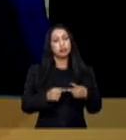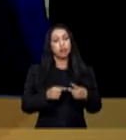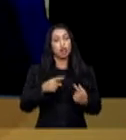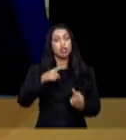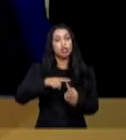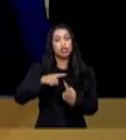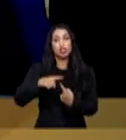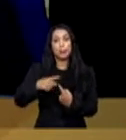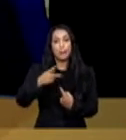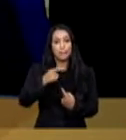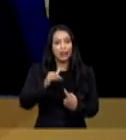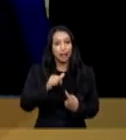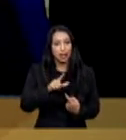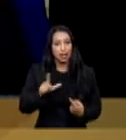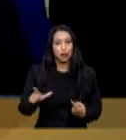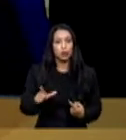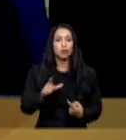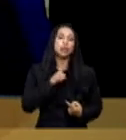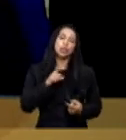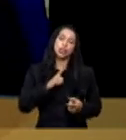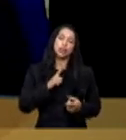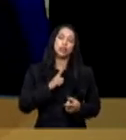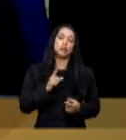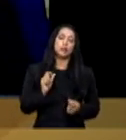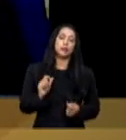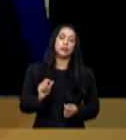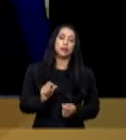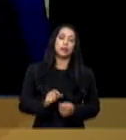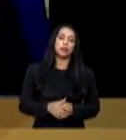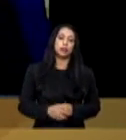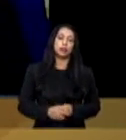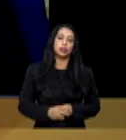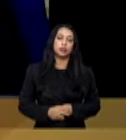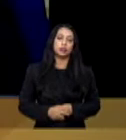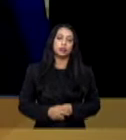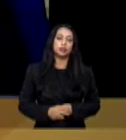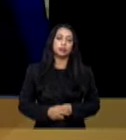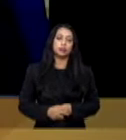penais. C, pelo efeito repristinatório de modo a